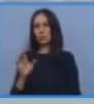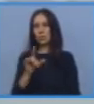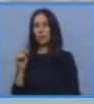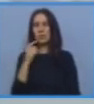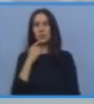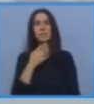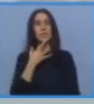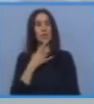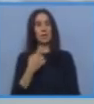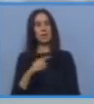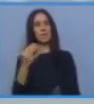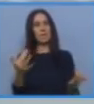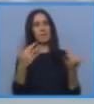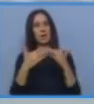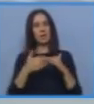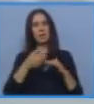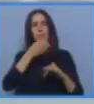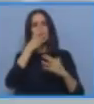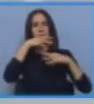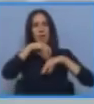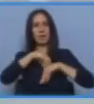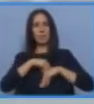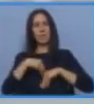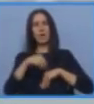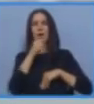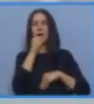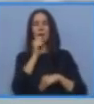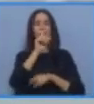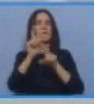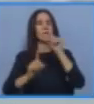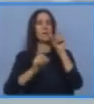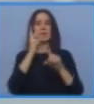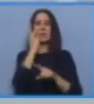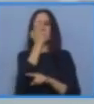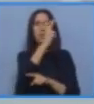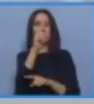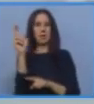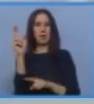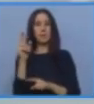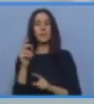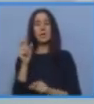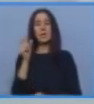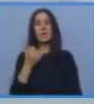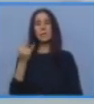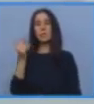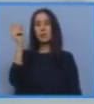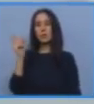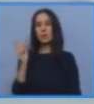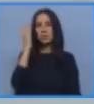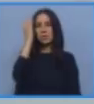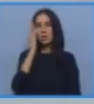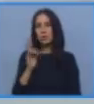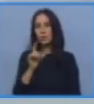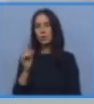venha a mim e beba, e do seu seio jorrarão rios de água viva para a vida eterna. E depois São João explica. E ele falava